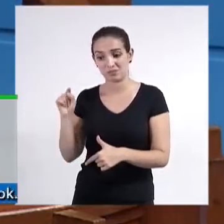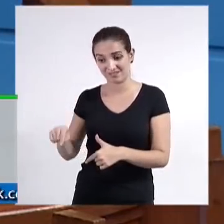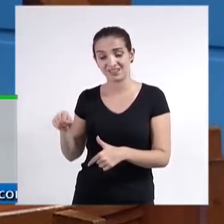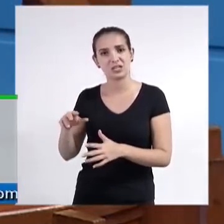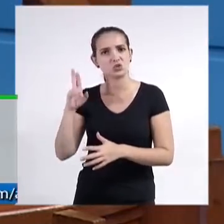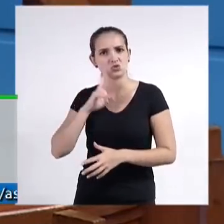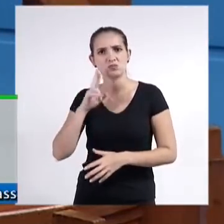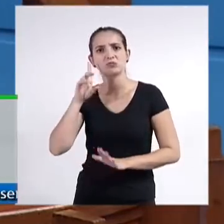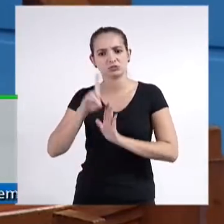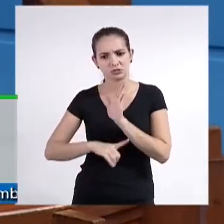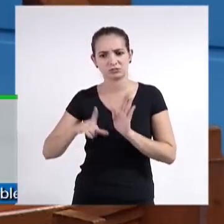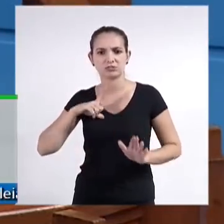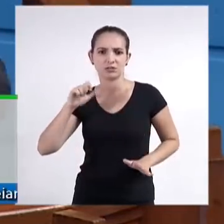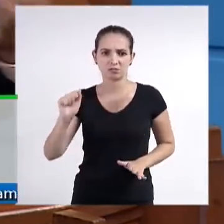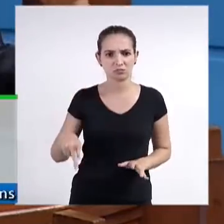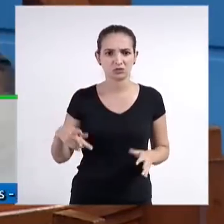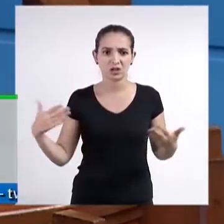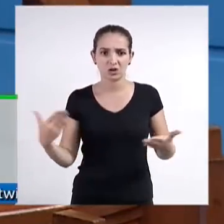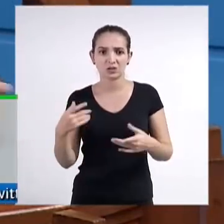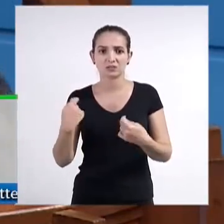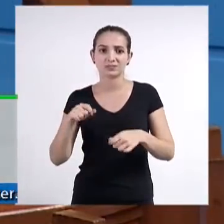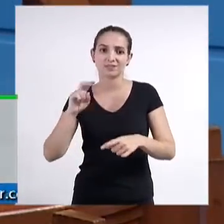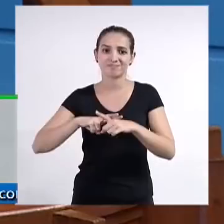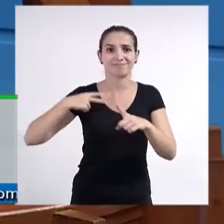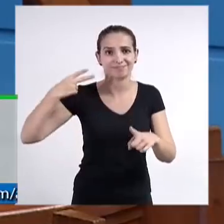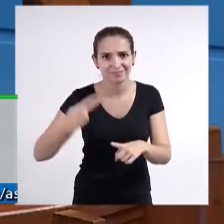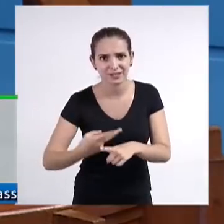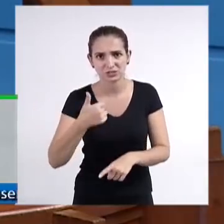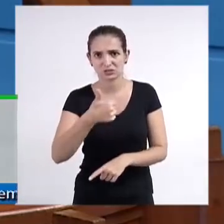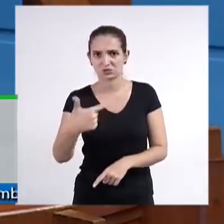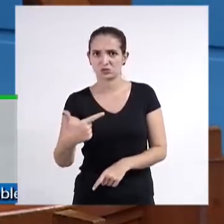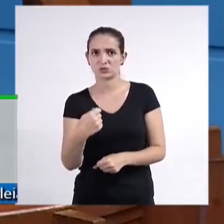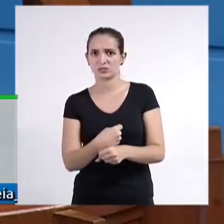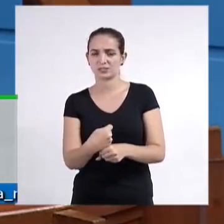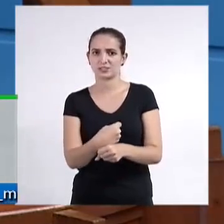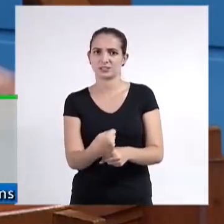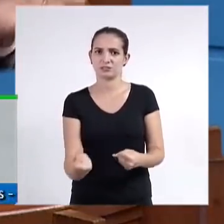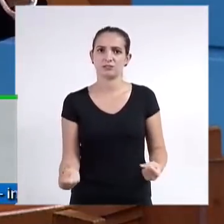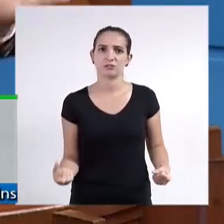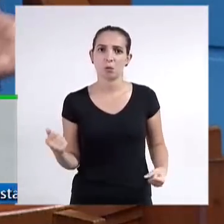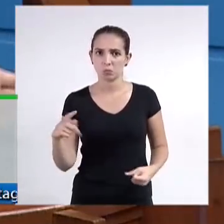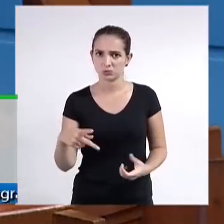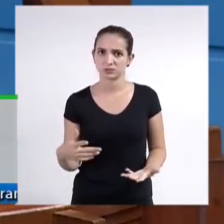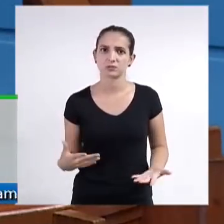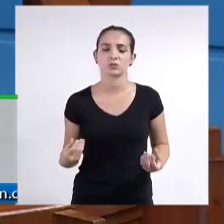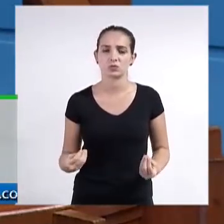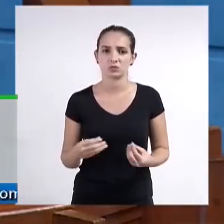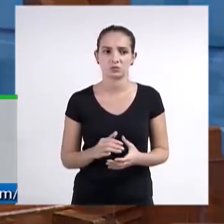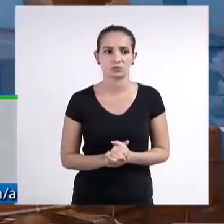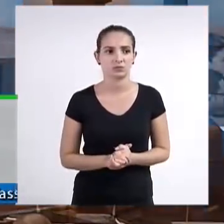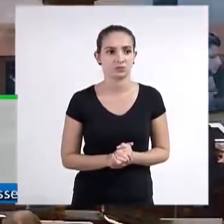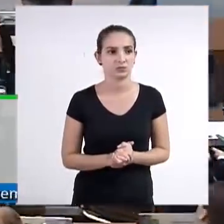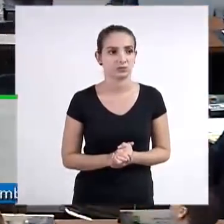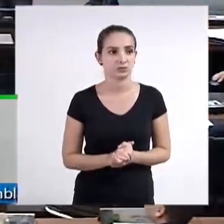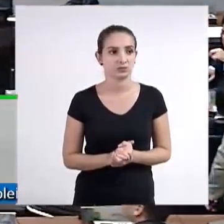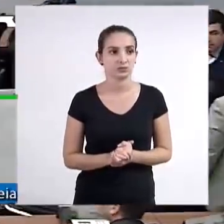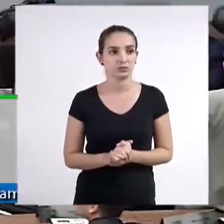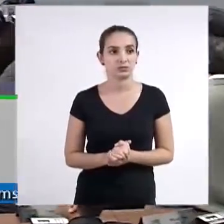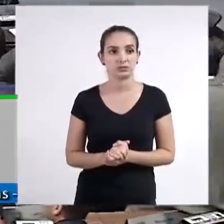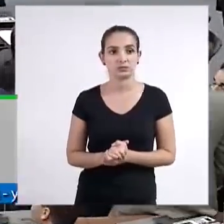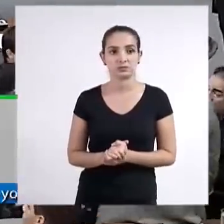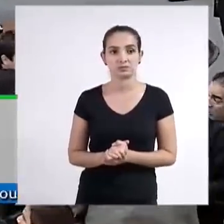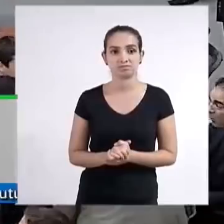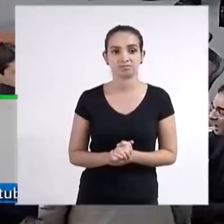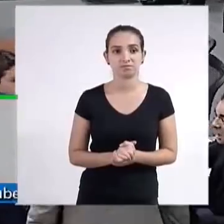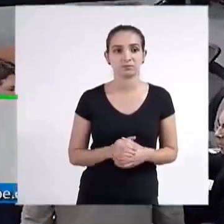mas 12 anos de carência para poder se aposentar, ou dentro desses 12 anos. Vou permitir uma parte de Vossa Excelência, que falta 1 minuto e meio e encerro, senhor